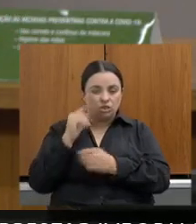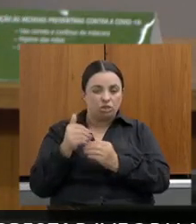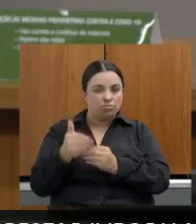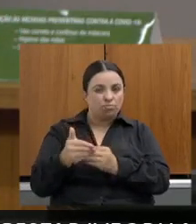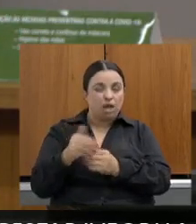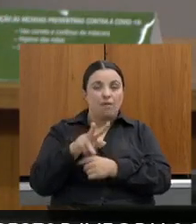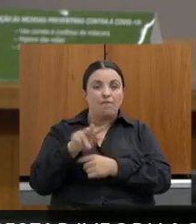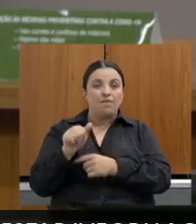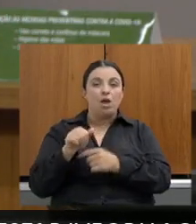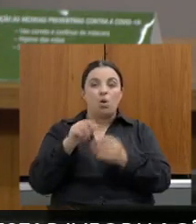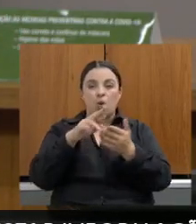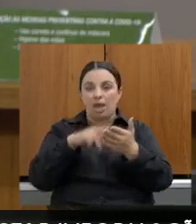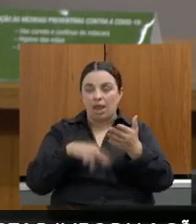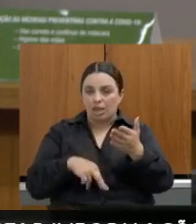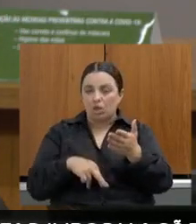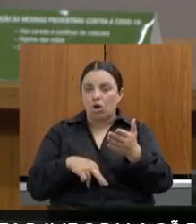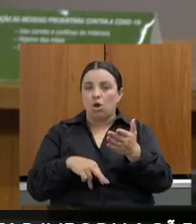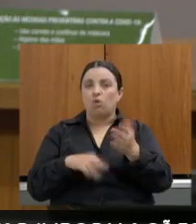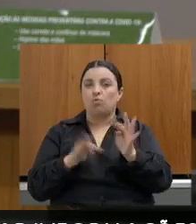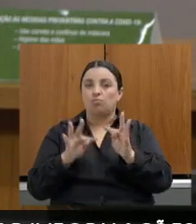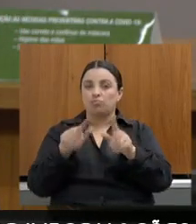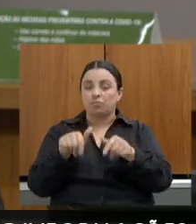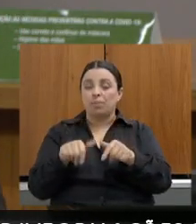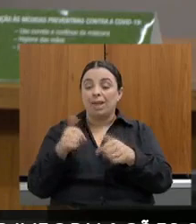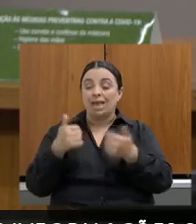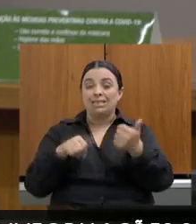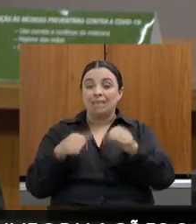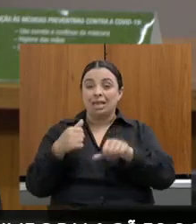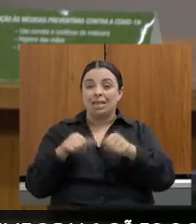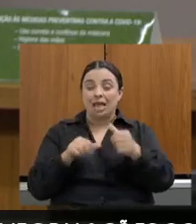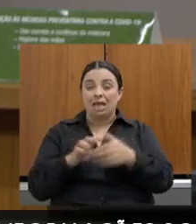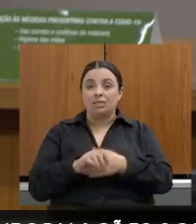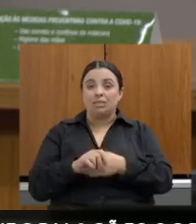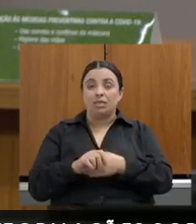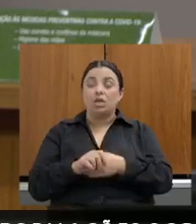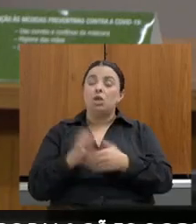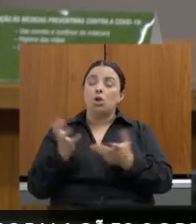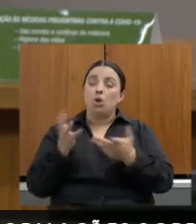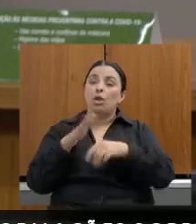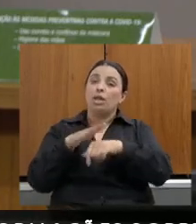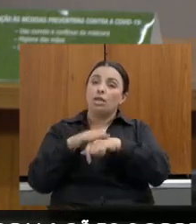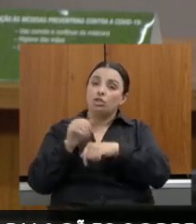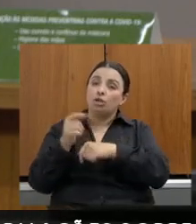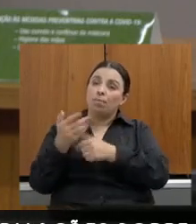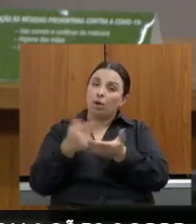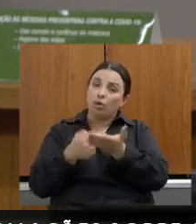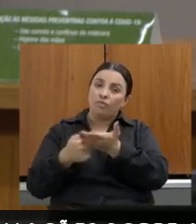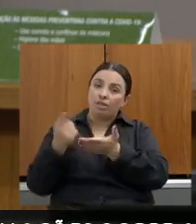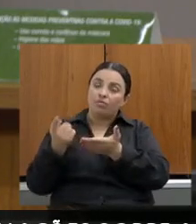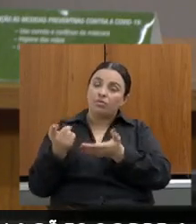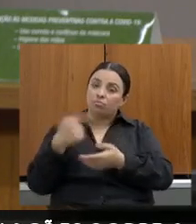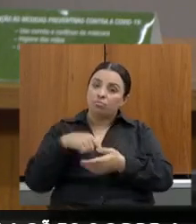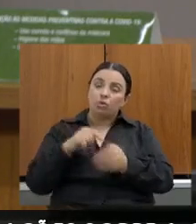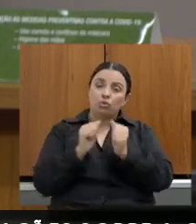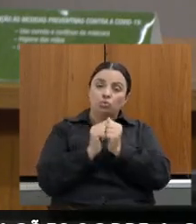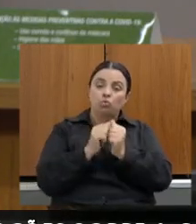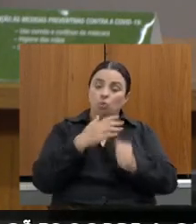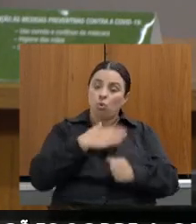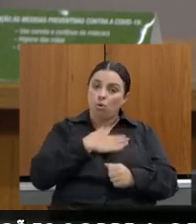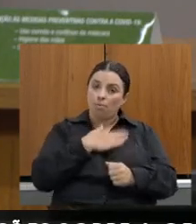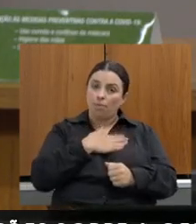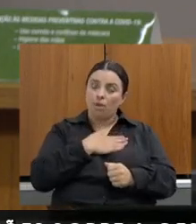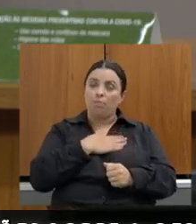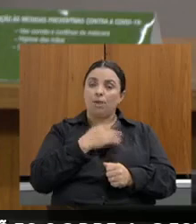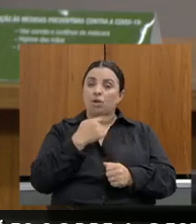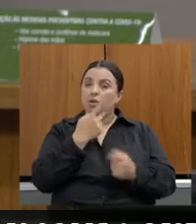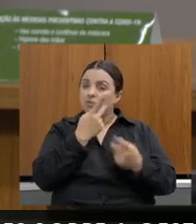sobre esse esse essa análise que é ocorreu chamar para ir comigo mesmo Inclusive eu chamo para